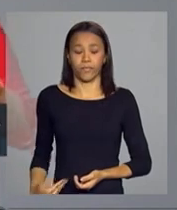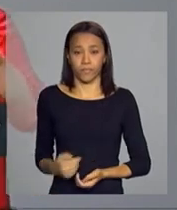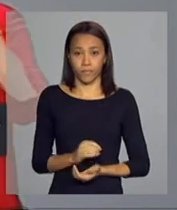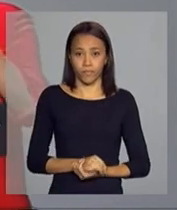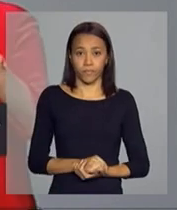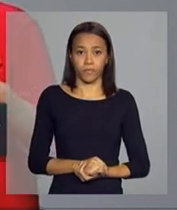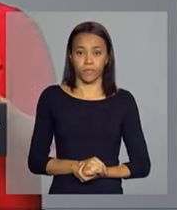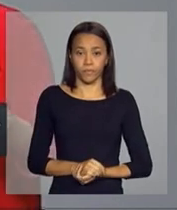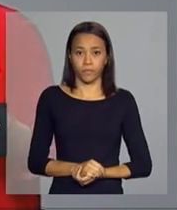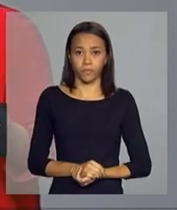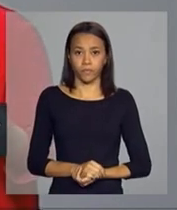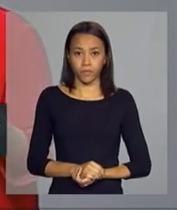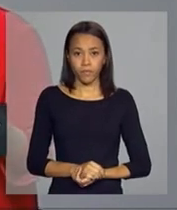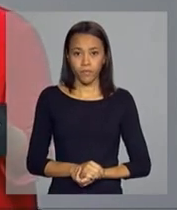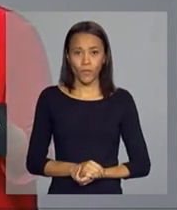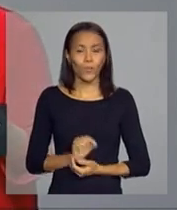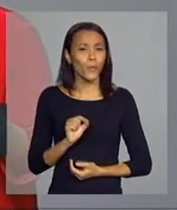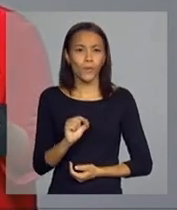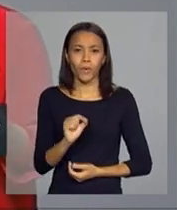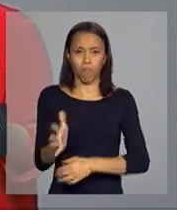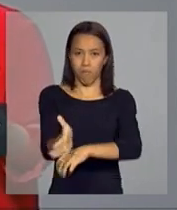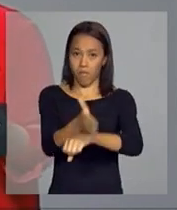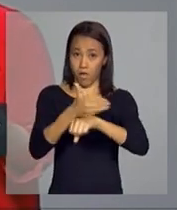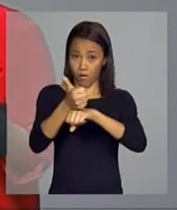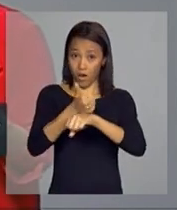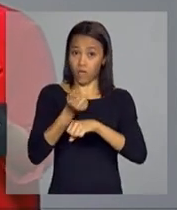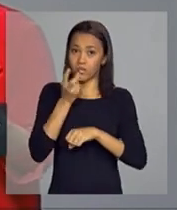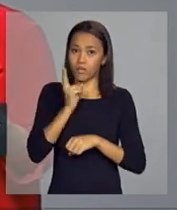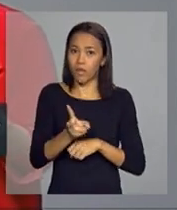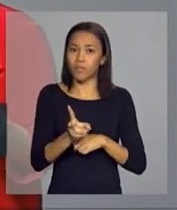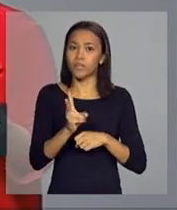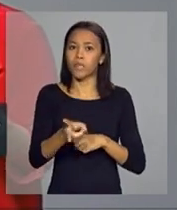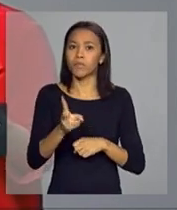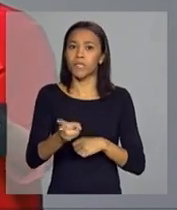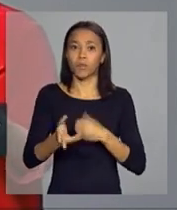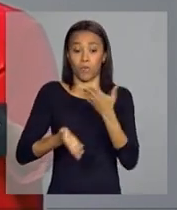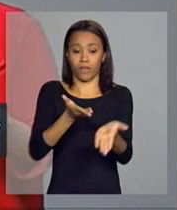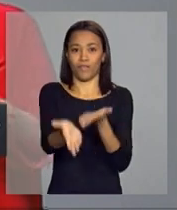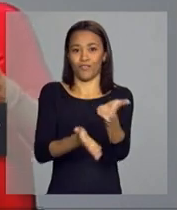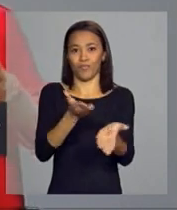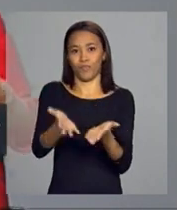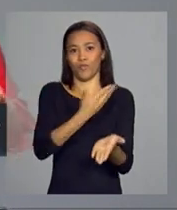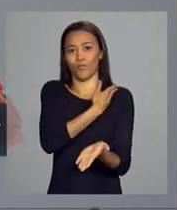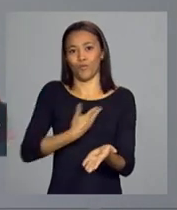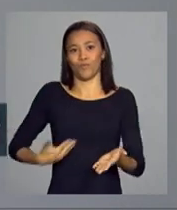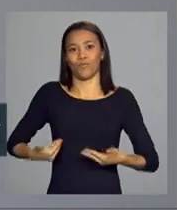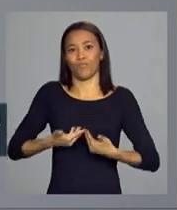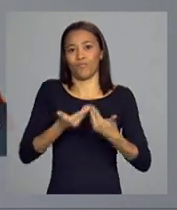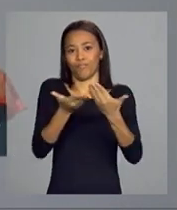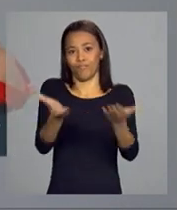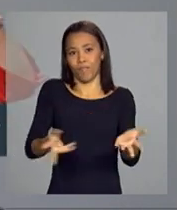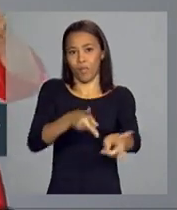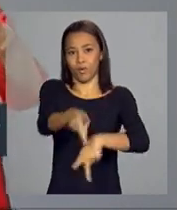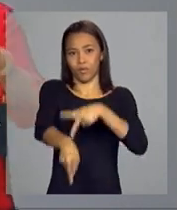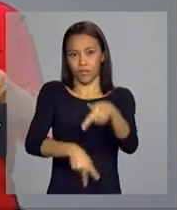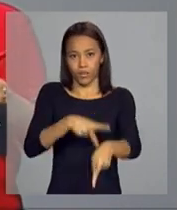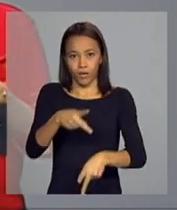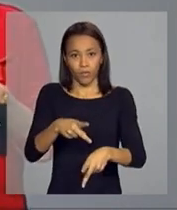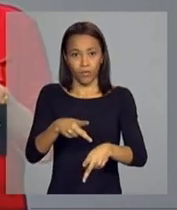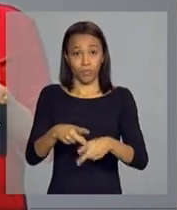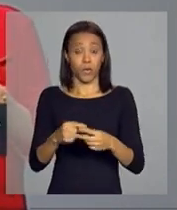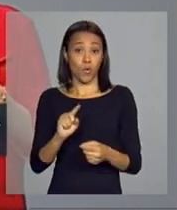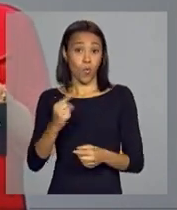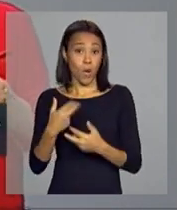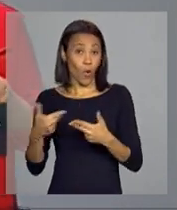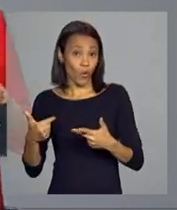obrigação do governo, melhorar sempre a qualidade do serviço público. Porque uma coisa leva a